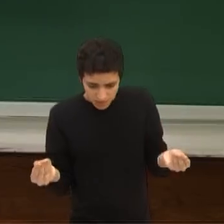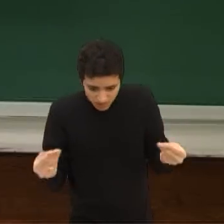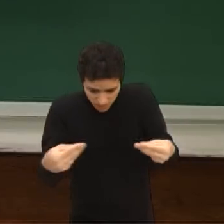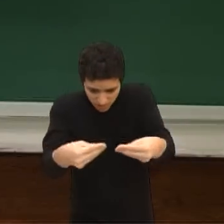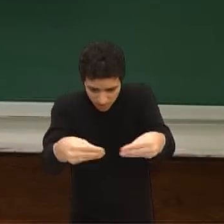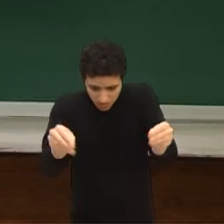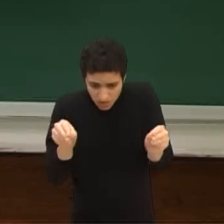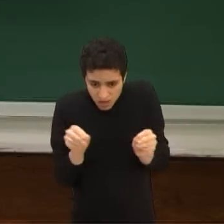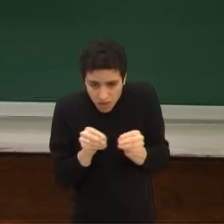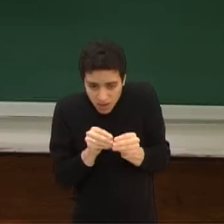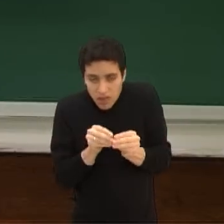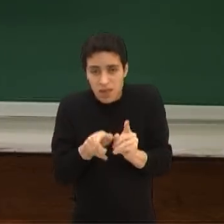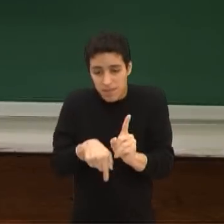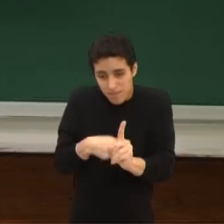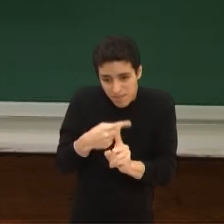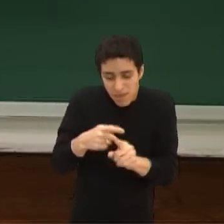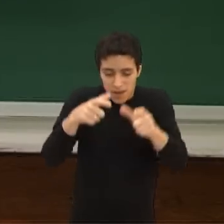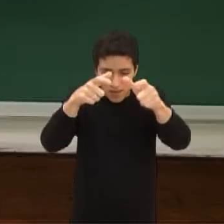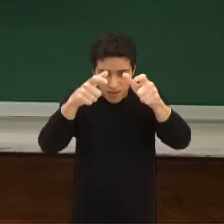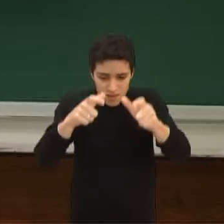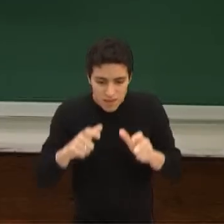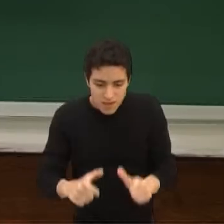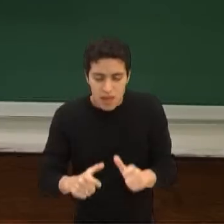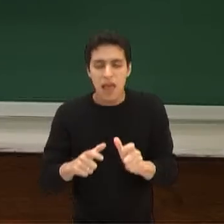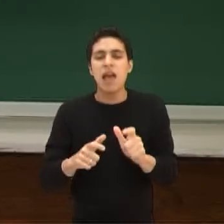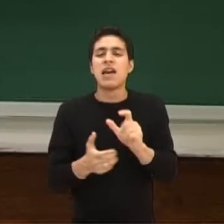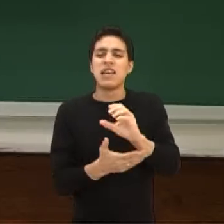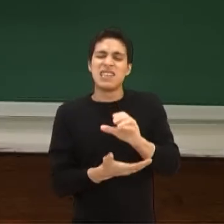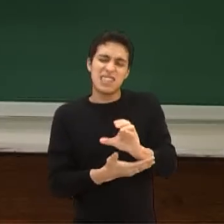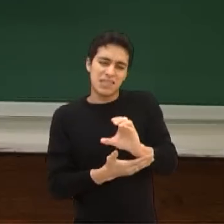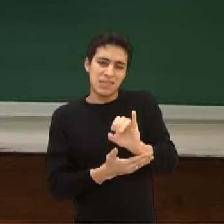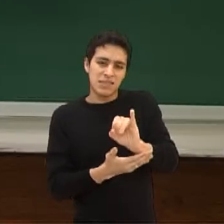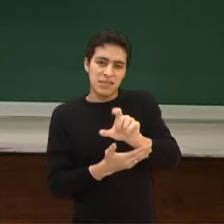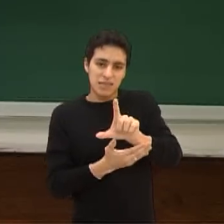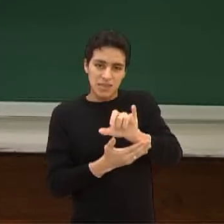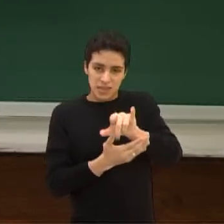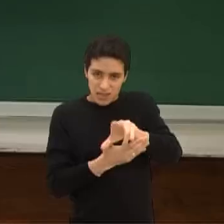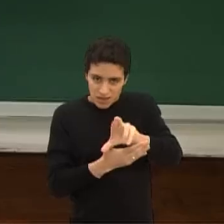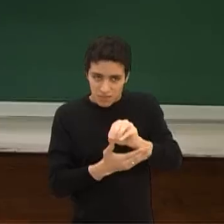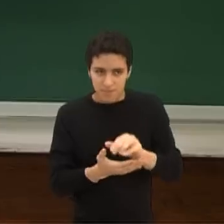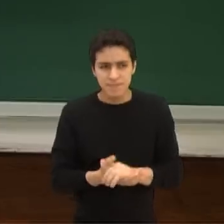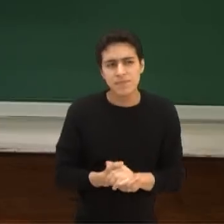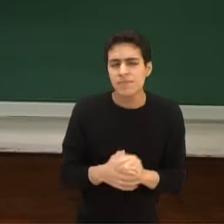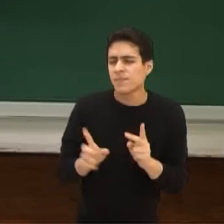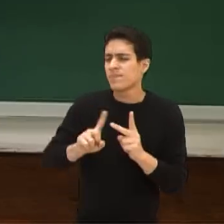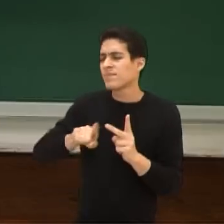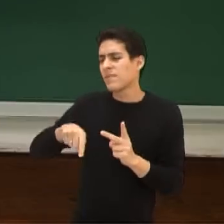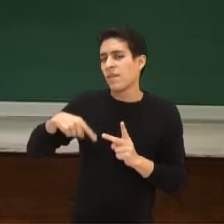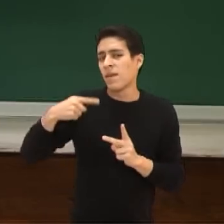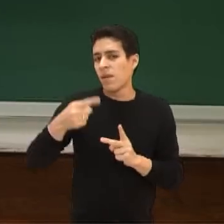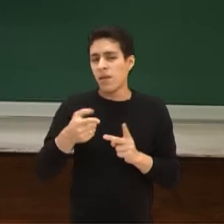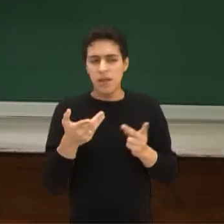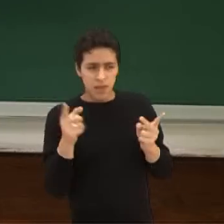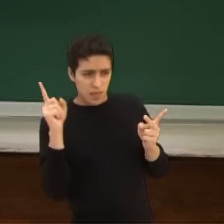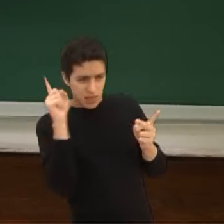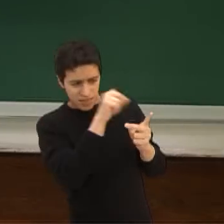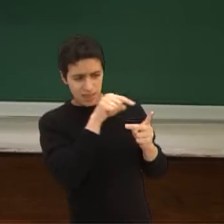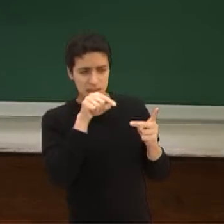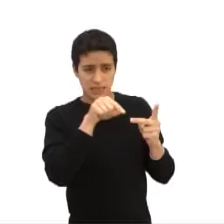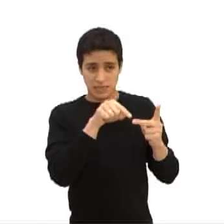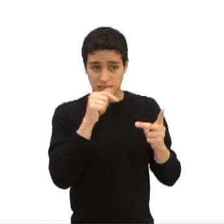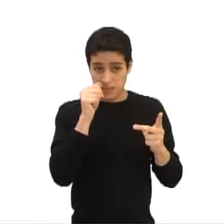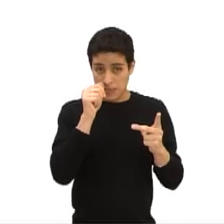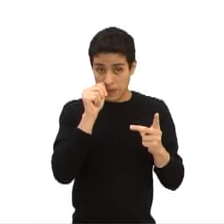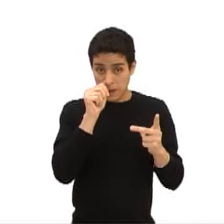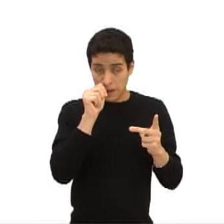nós encontramos o cilindro. Esse foi fácil, né? E o próximo, prof? Esse próximo tá difícil, né?